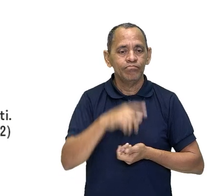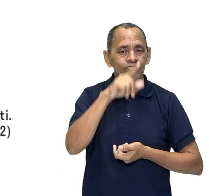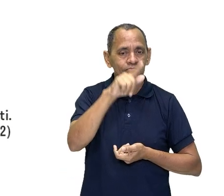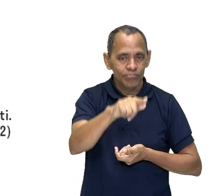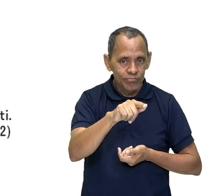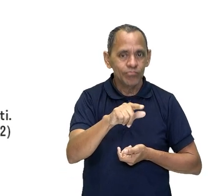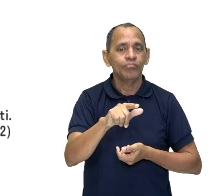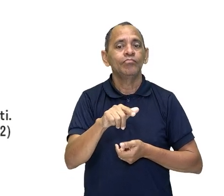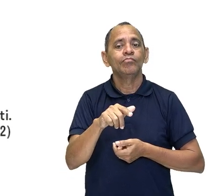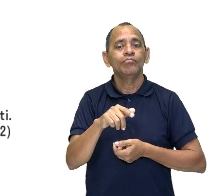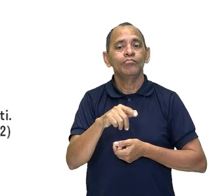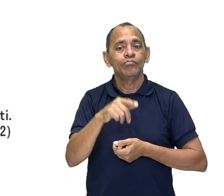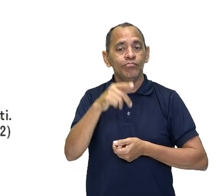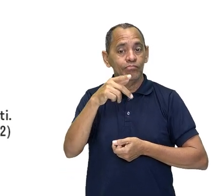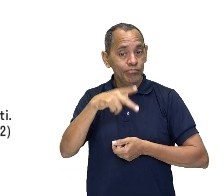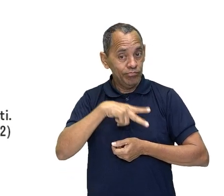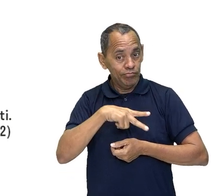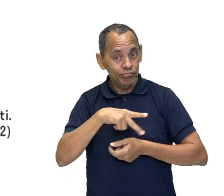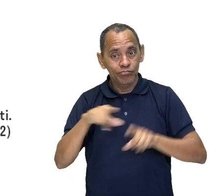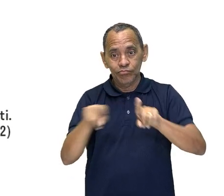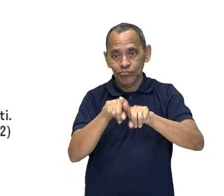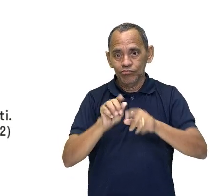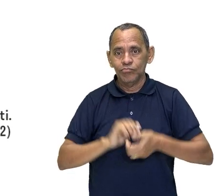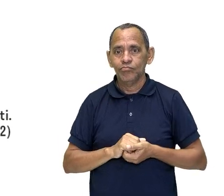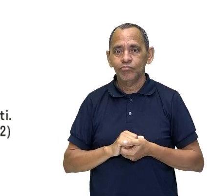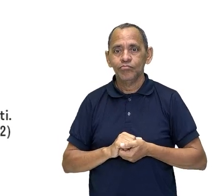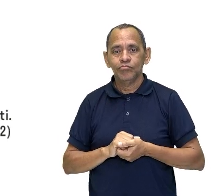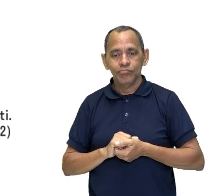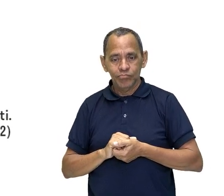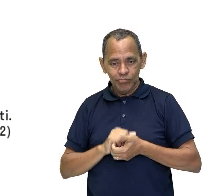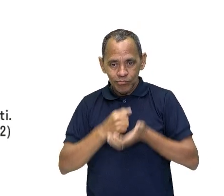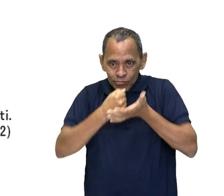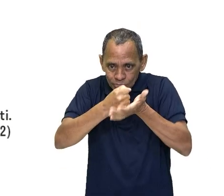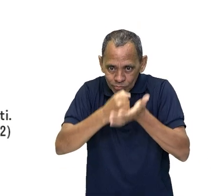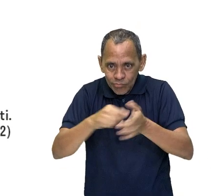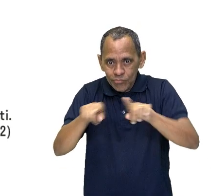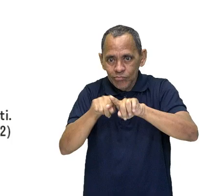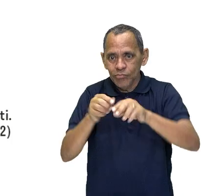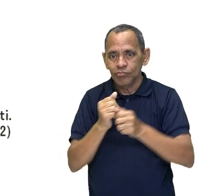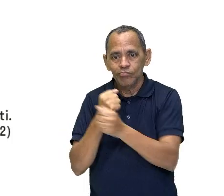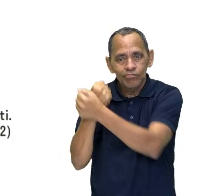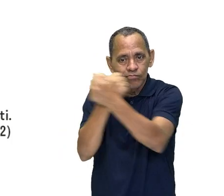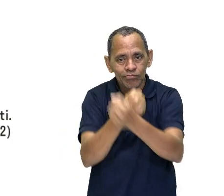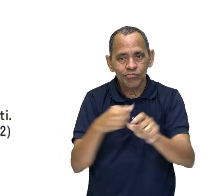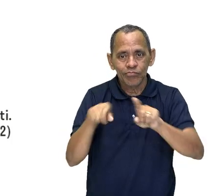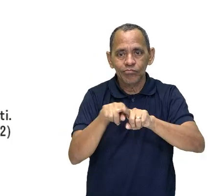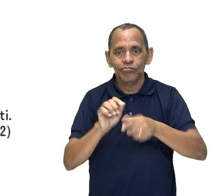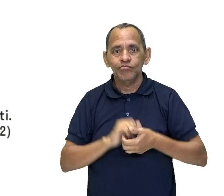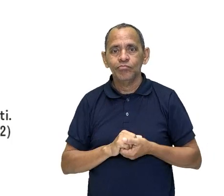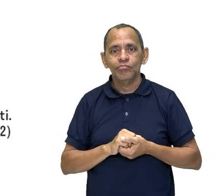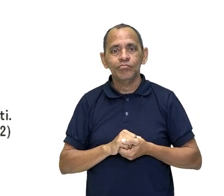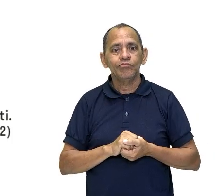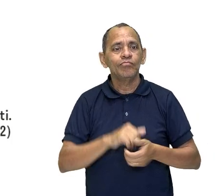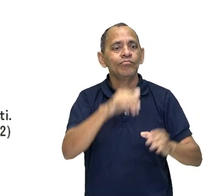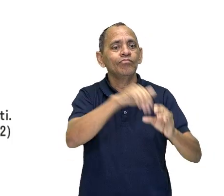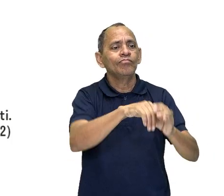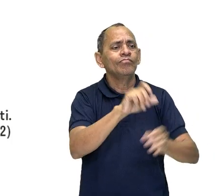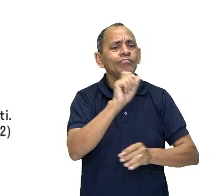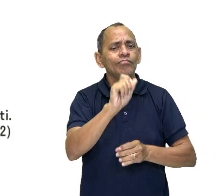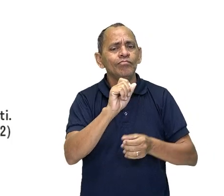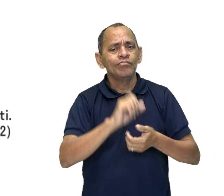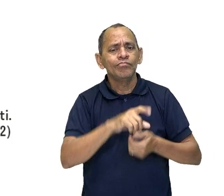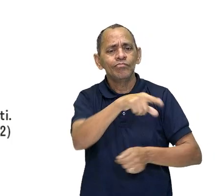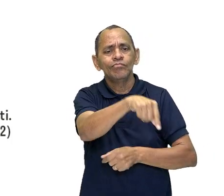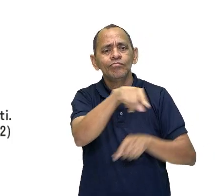ausência de perseguições. Então ele protegia daquilo que ele poderia amedrontar. E essa relação entre o eleitor